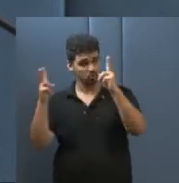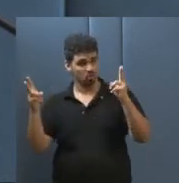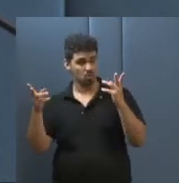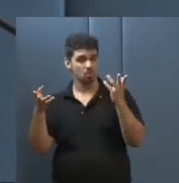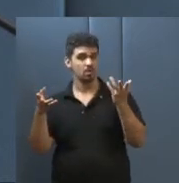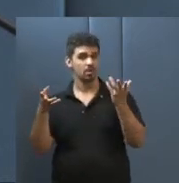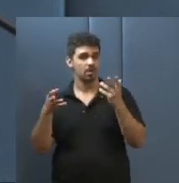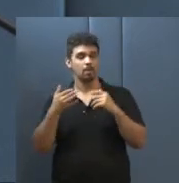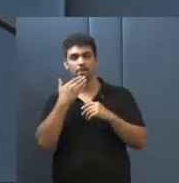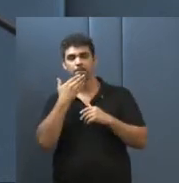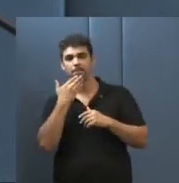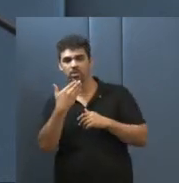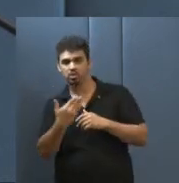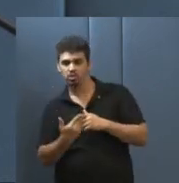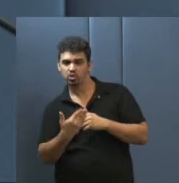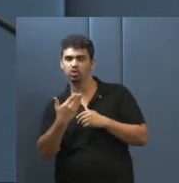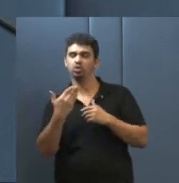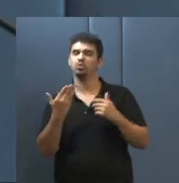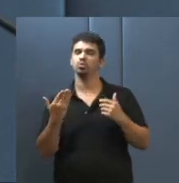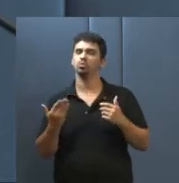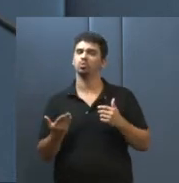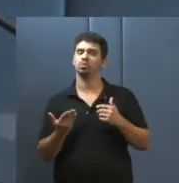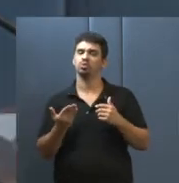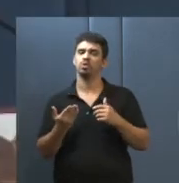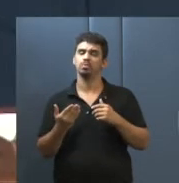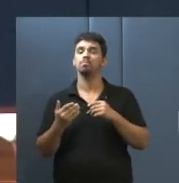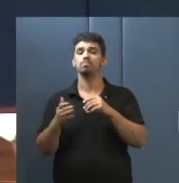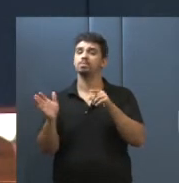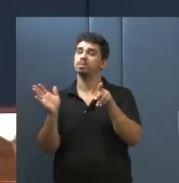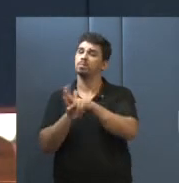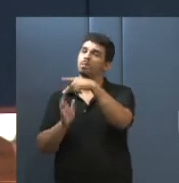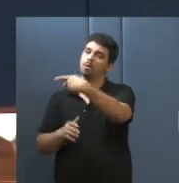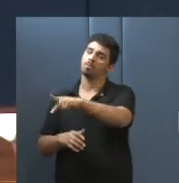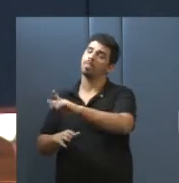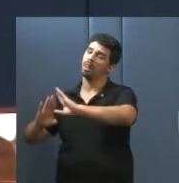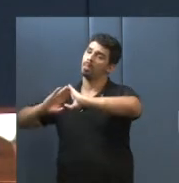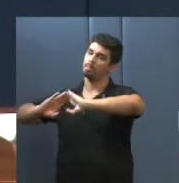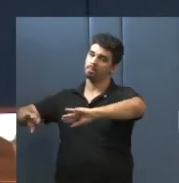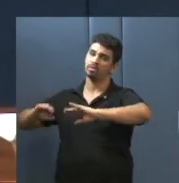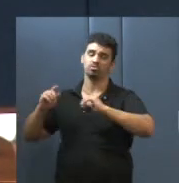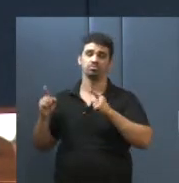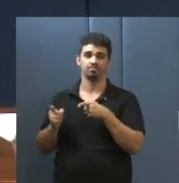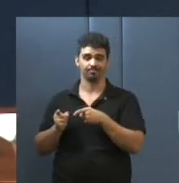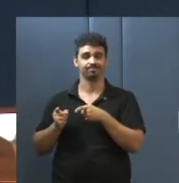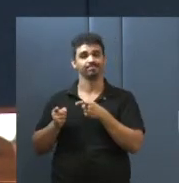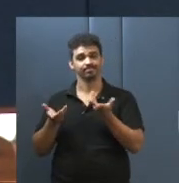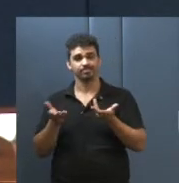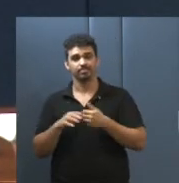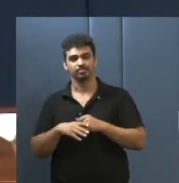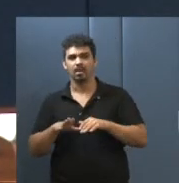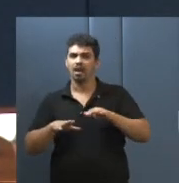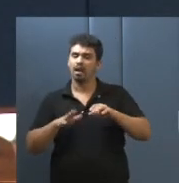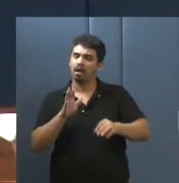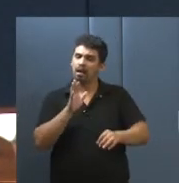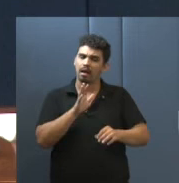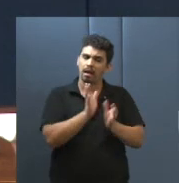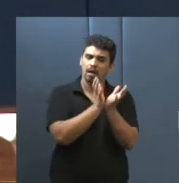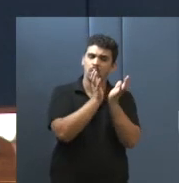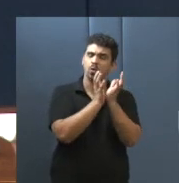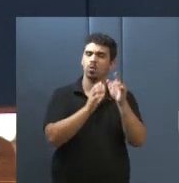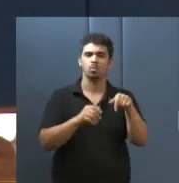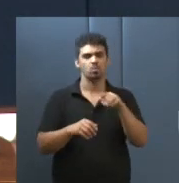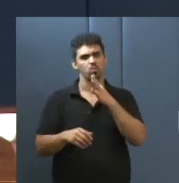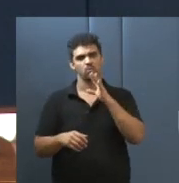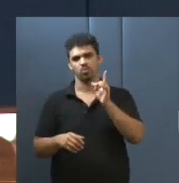mediante um pedido que vai ter que partir da Venezuela. O negócio é que vários dos países do clube não reconhecem o